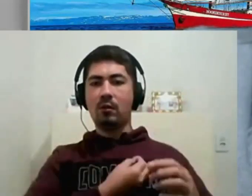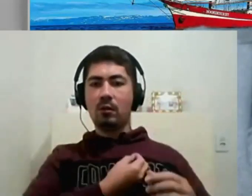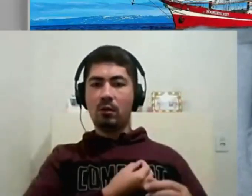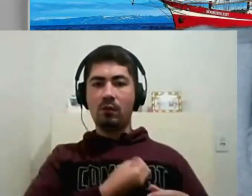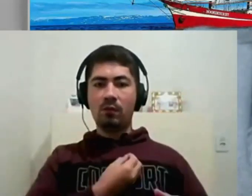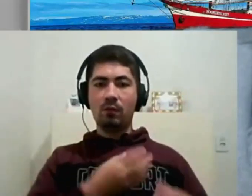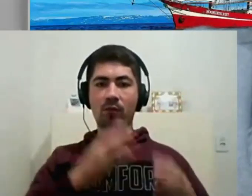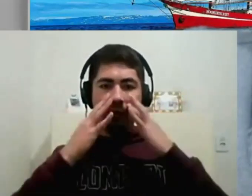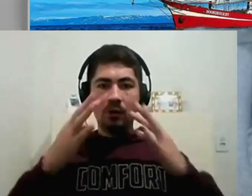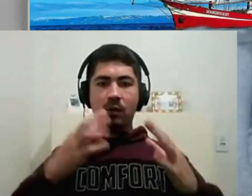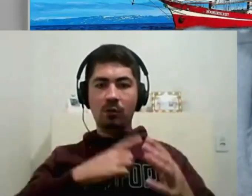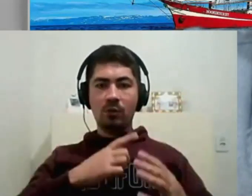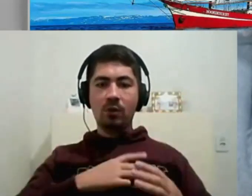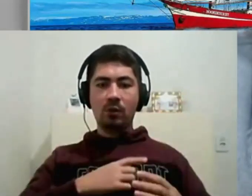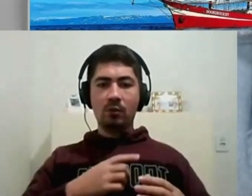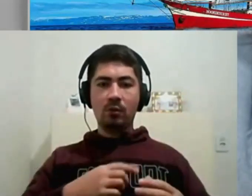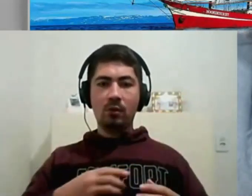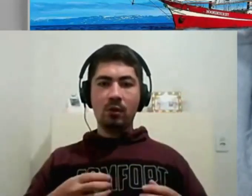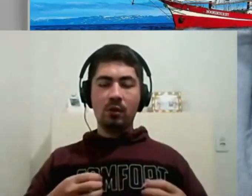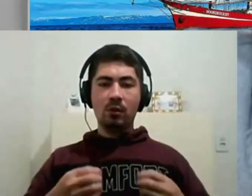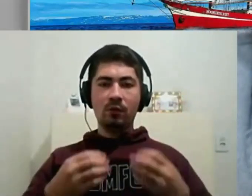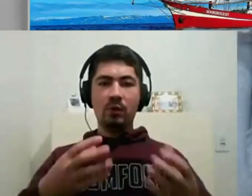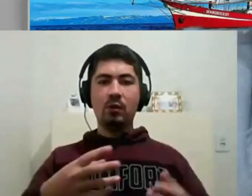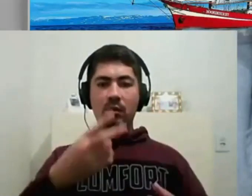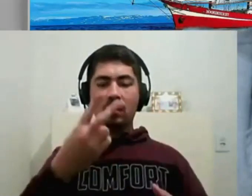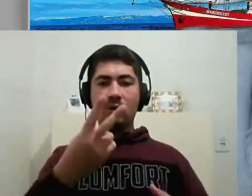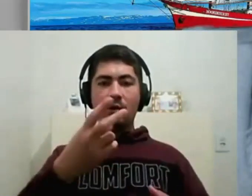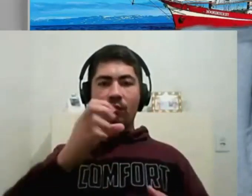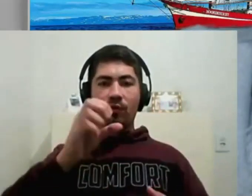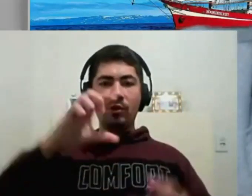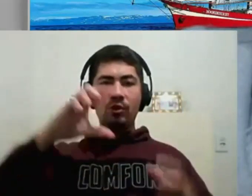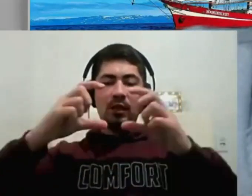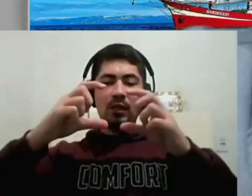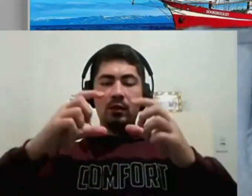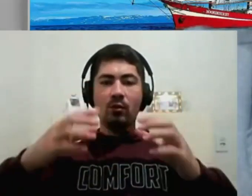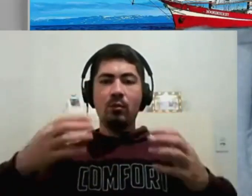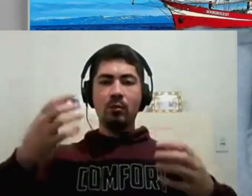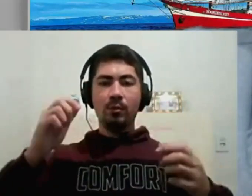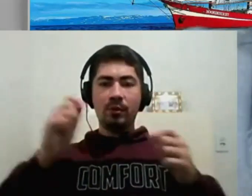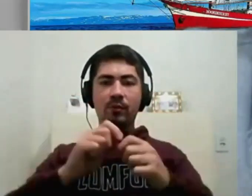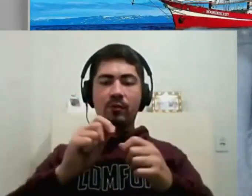vai levar aí 20 vouchers, se estiver conectado e falar conosco neste momento.